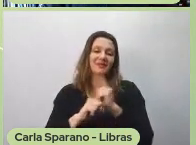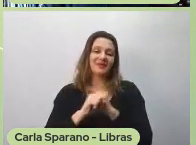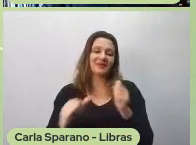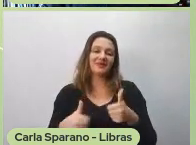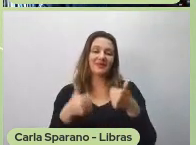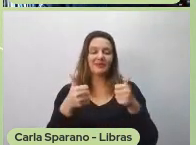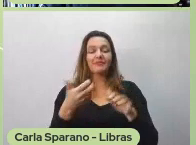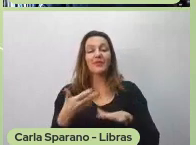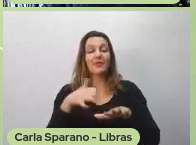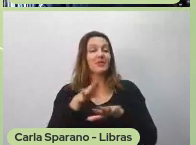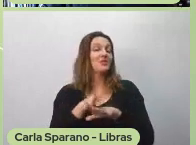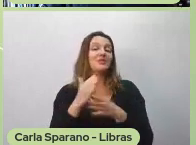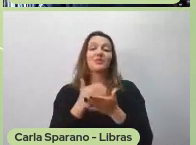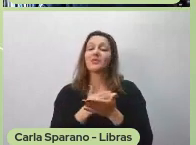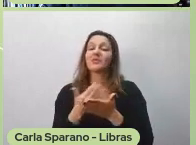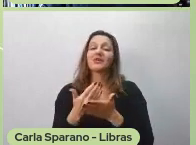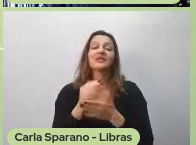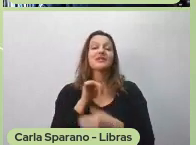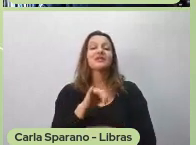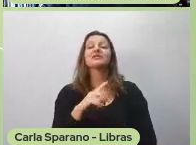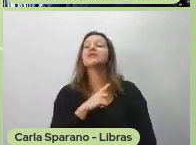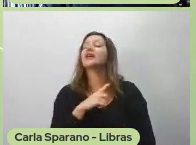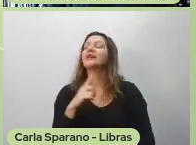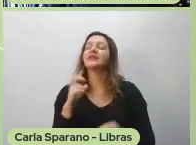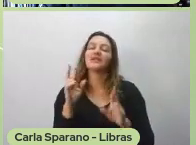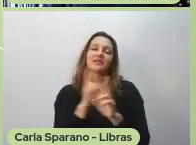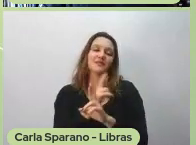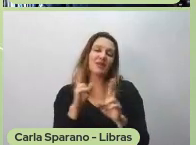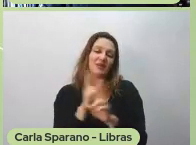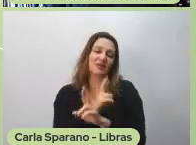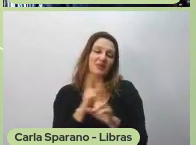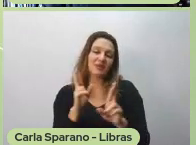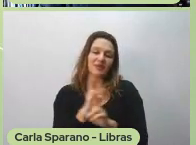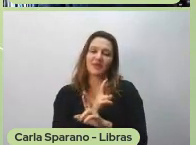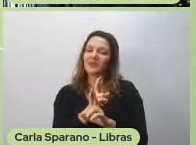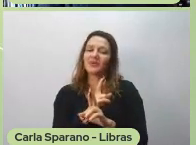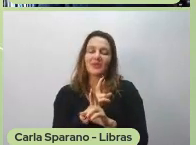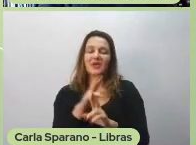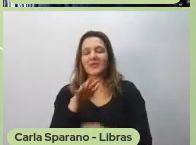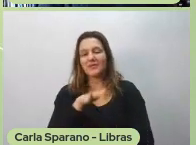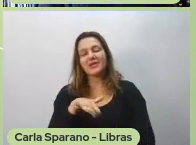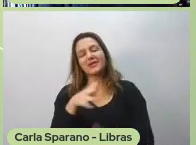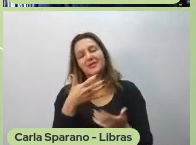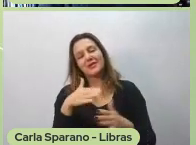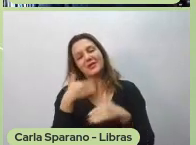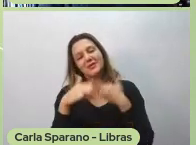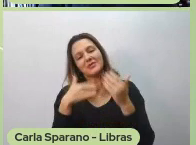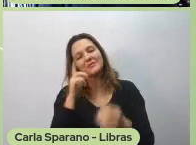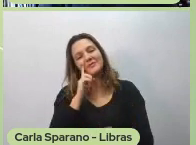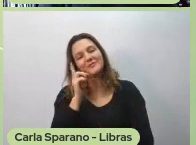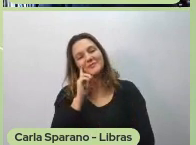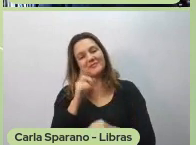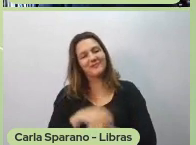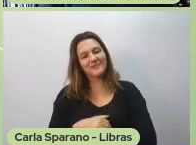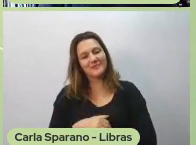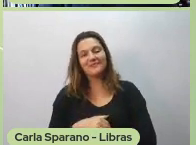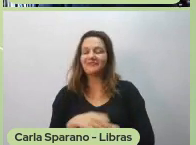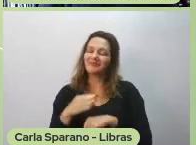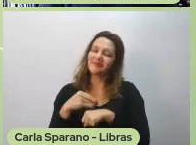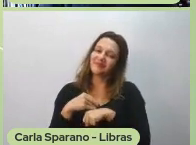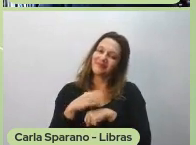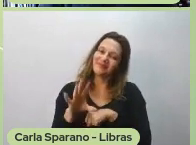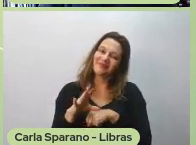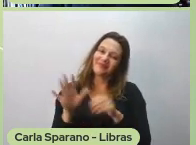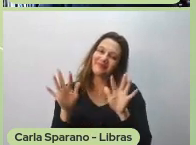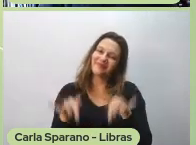inclusão começa quando existe respeito. E acho que é esse ambiente que a gente quer construir a cada dia. Então deixo aqui a minha mensagem